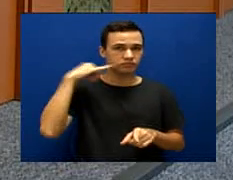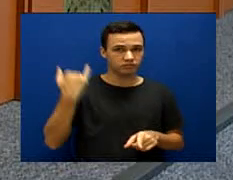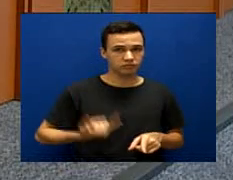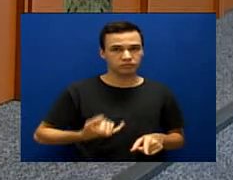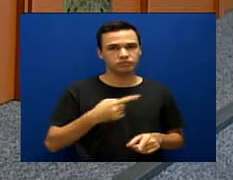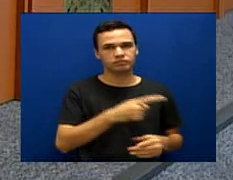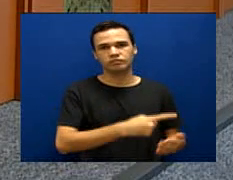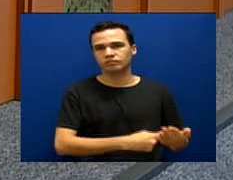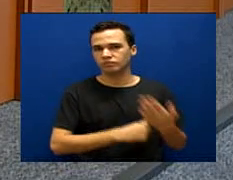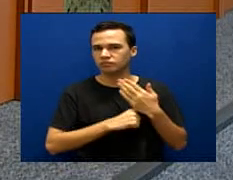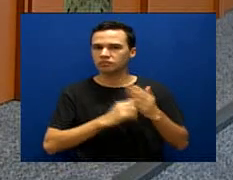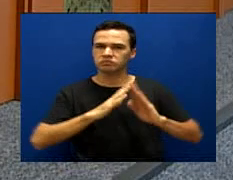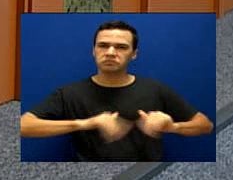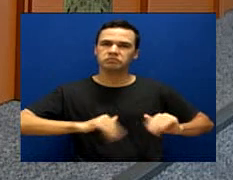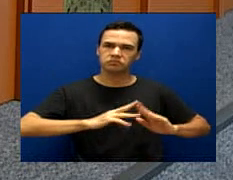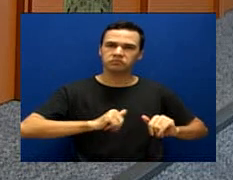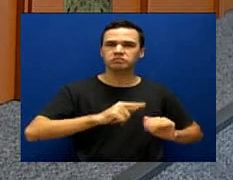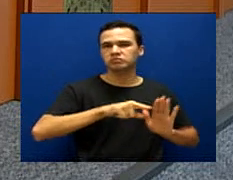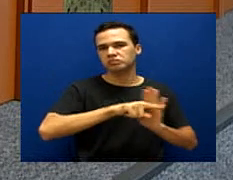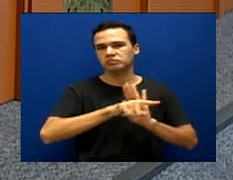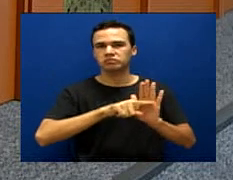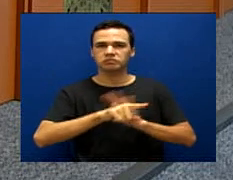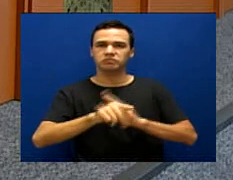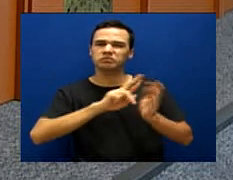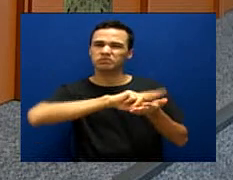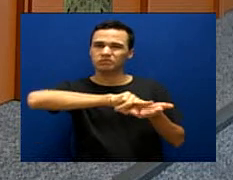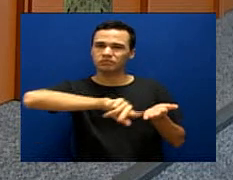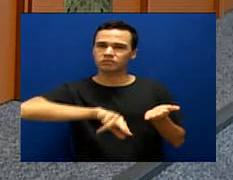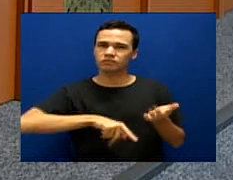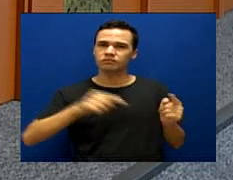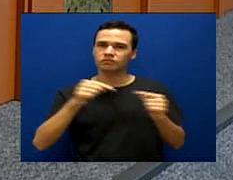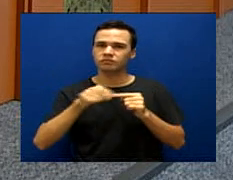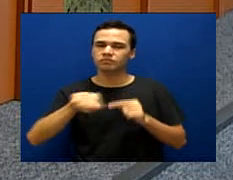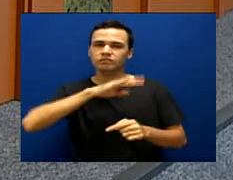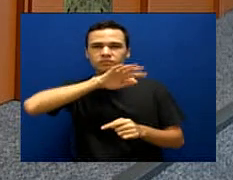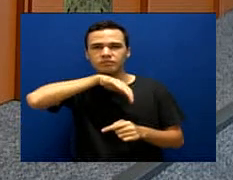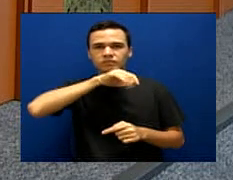vêm fazendo uma série de requerimentos questionando essa questão ligada aos